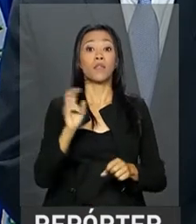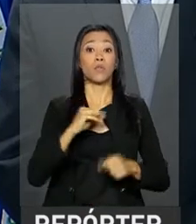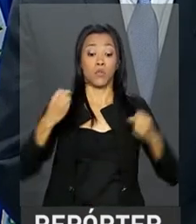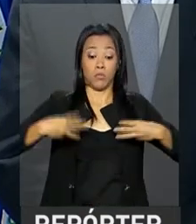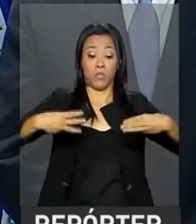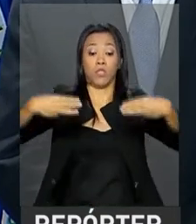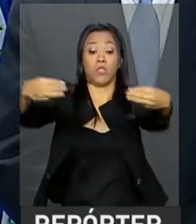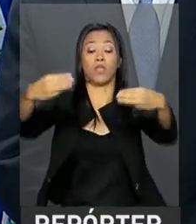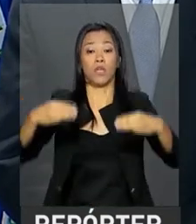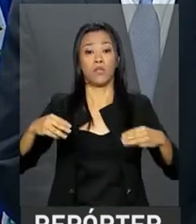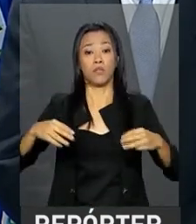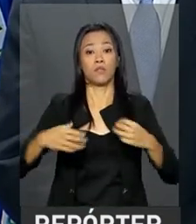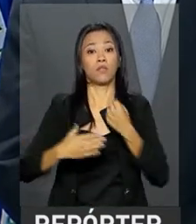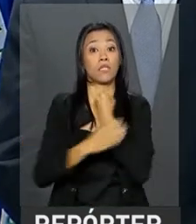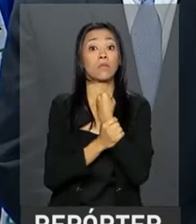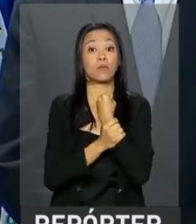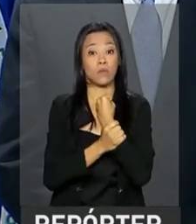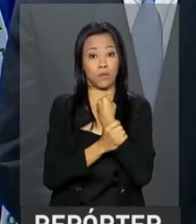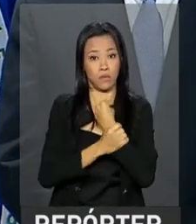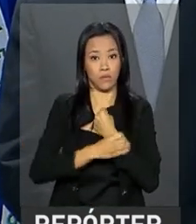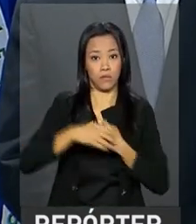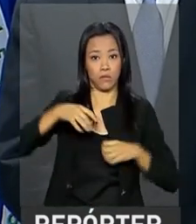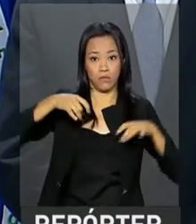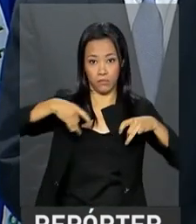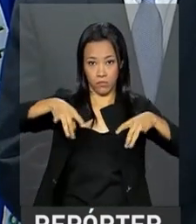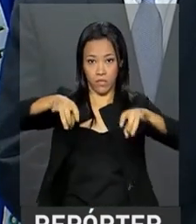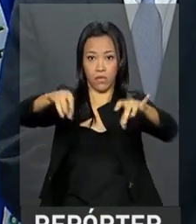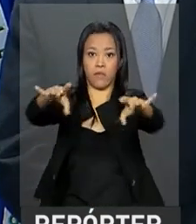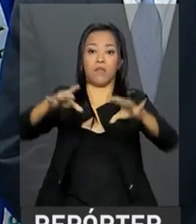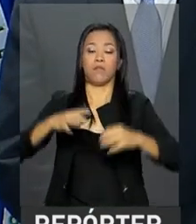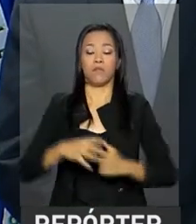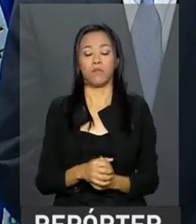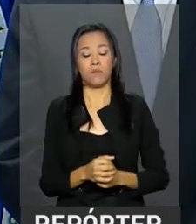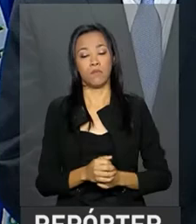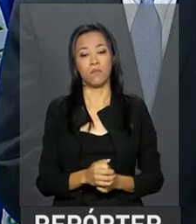ministérios sejam mantidos incólumes.